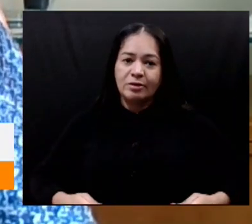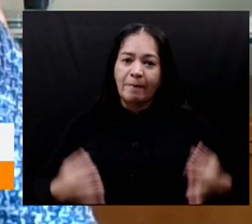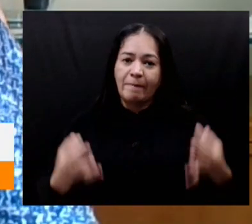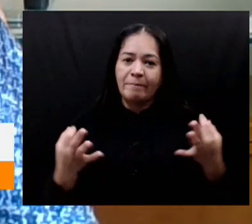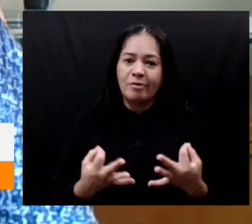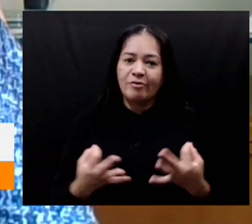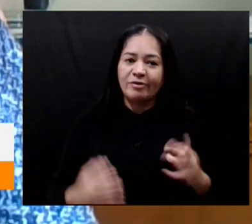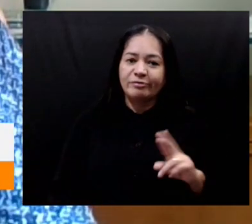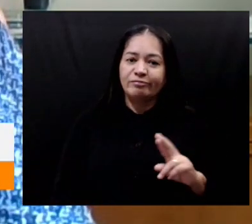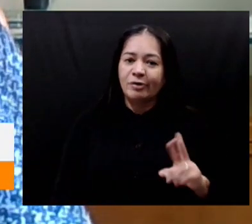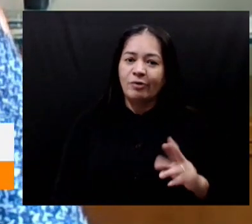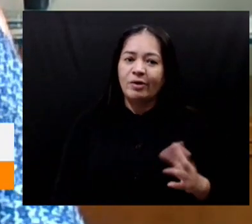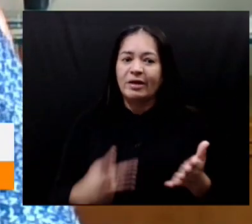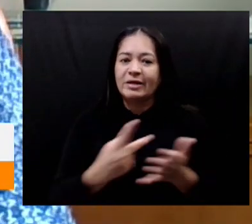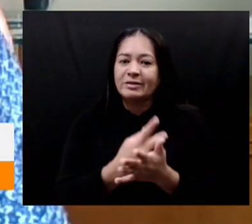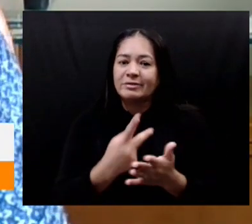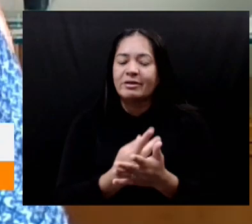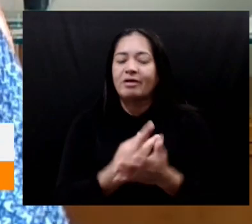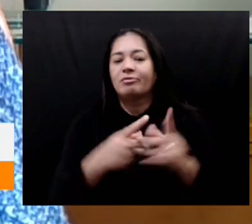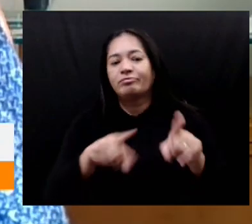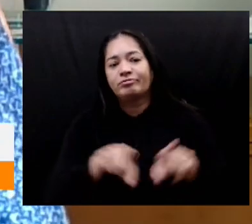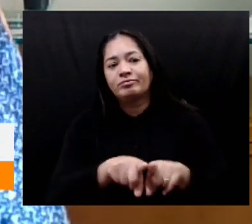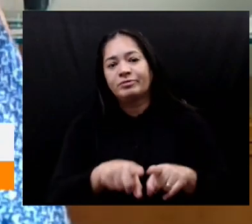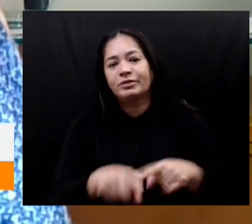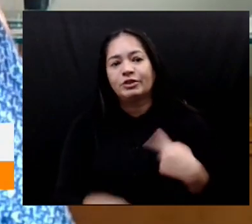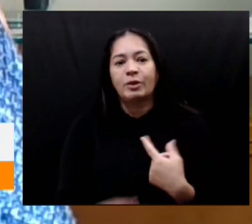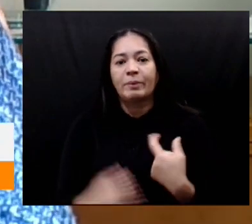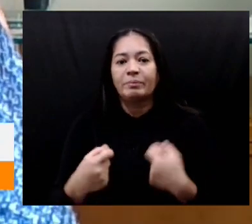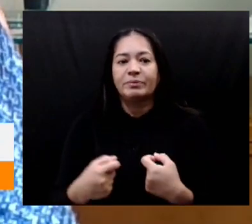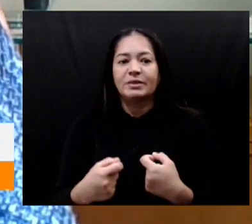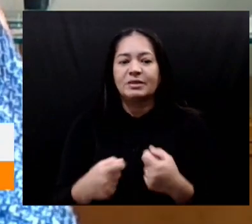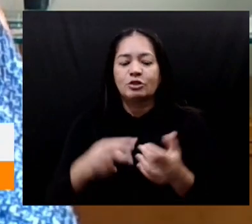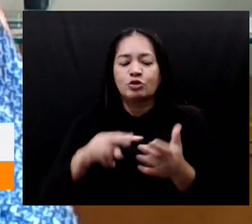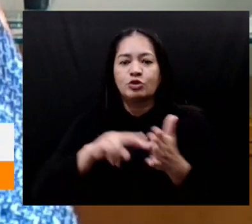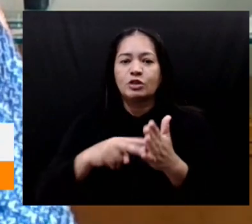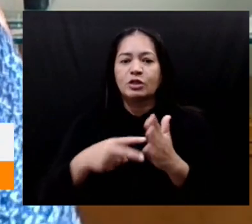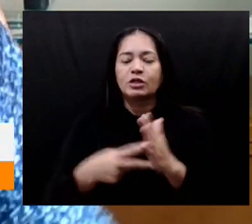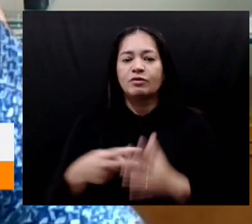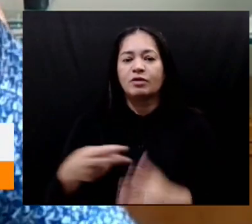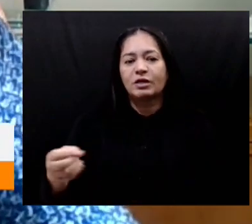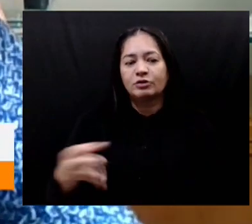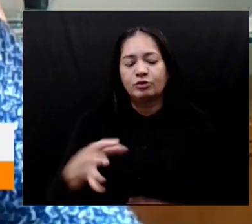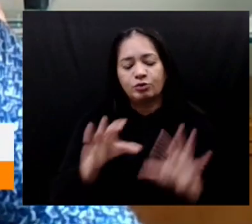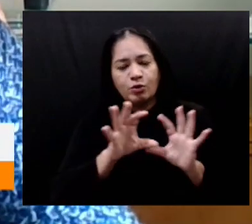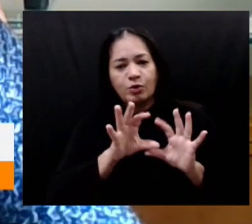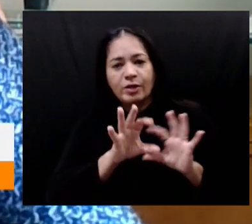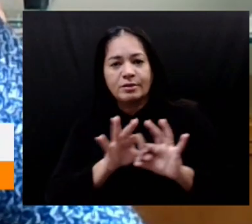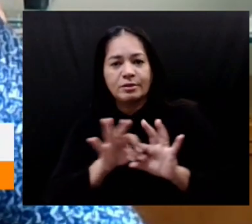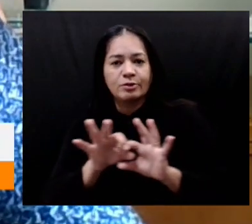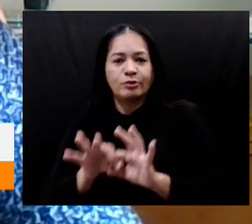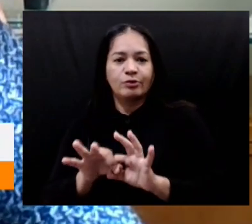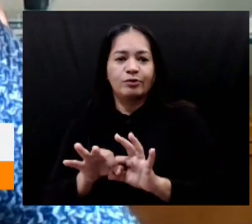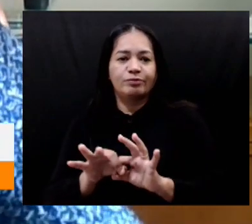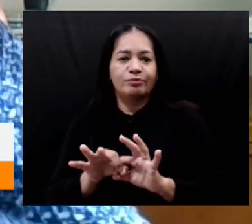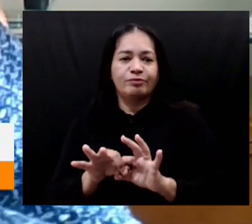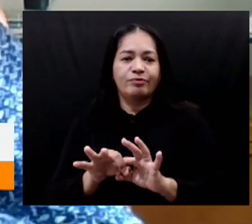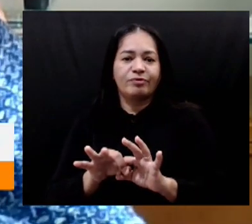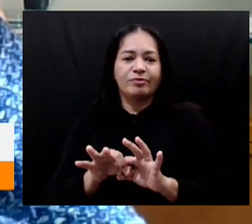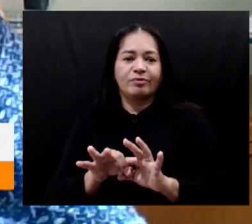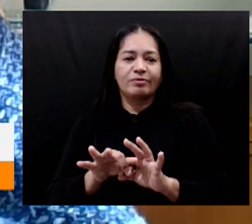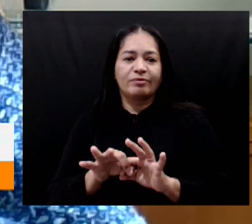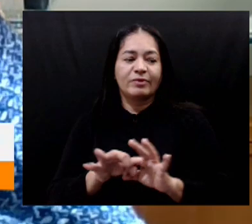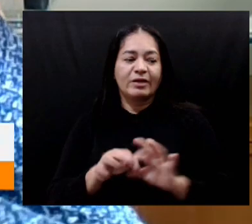falham. E aí a gente precisa ressignificar esses conceitos que eles nos entregaram, né?